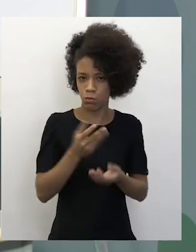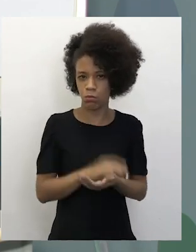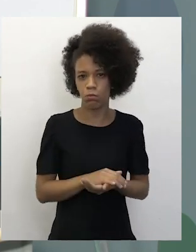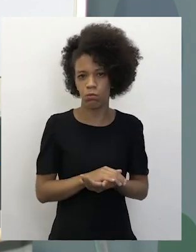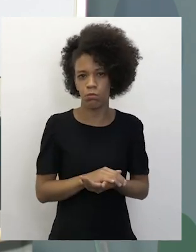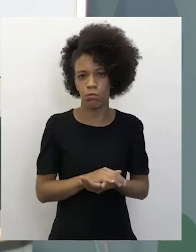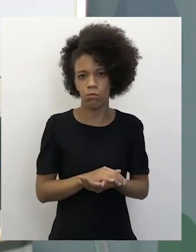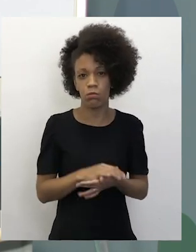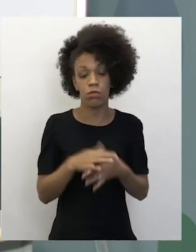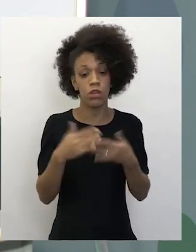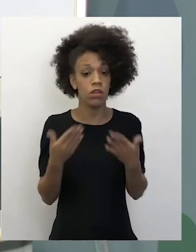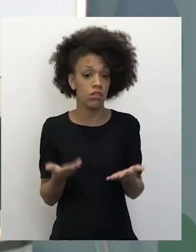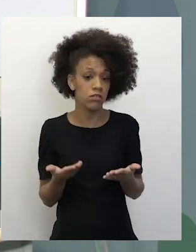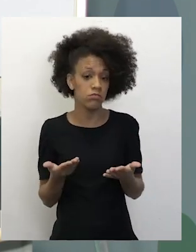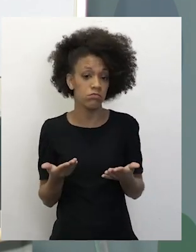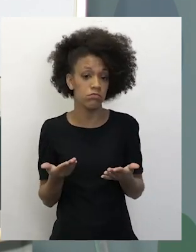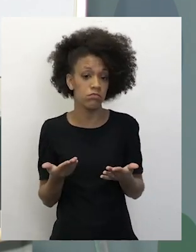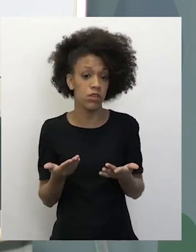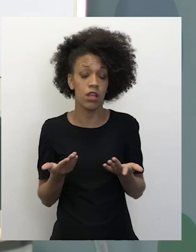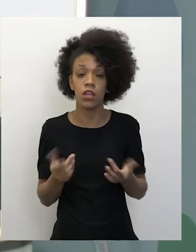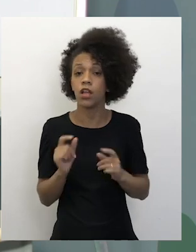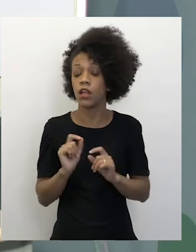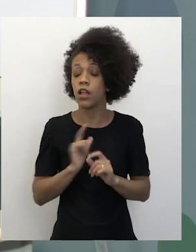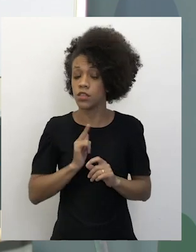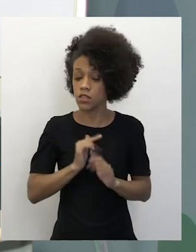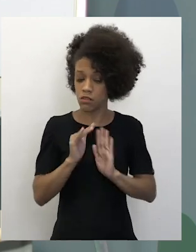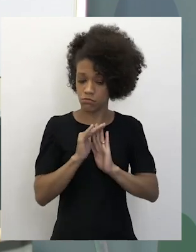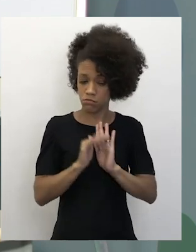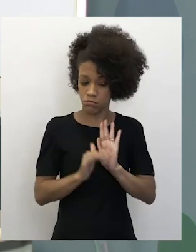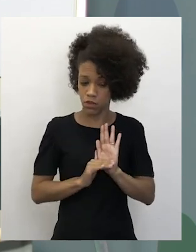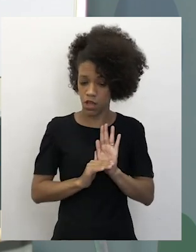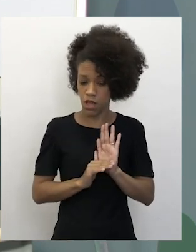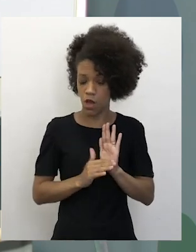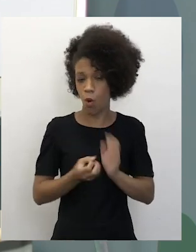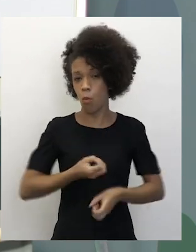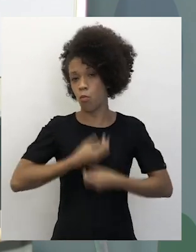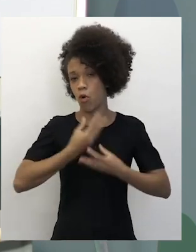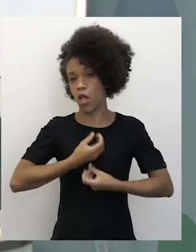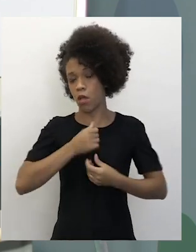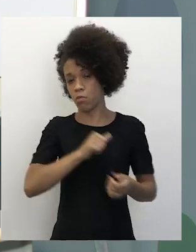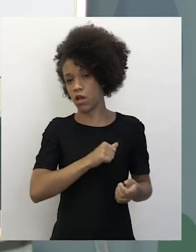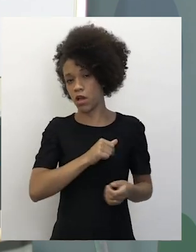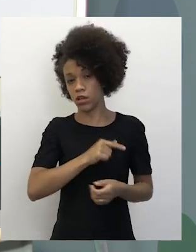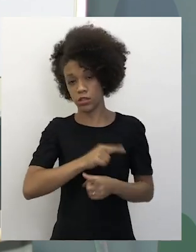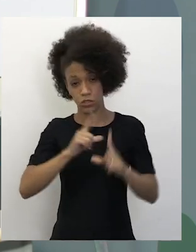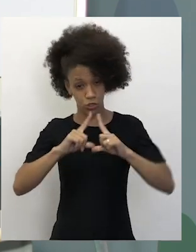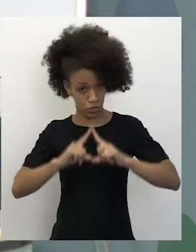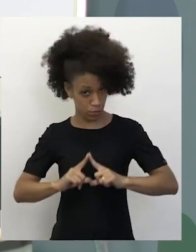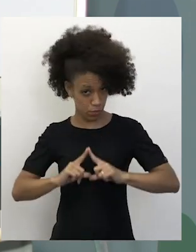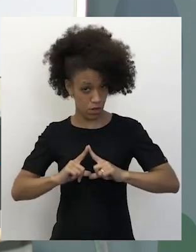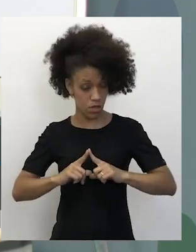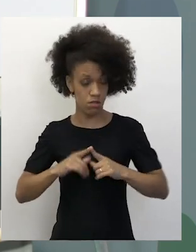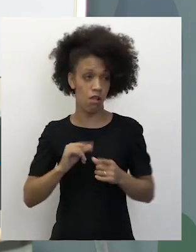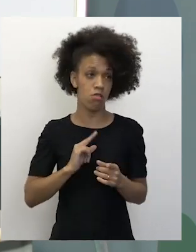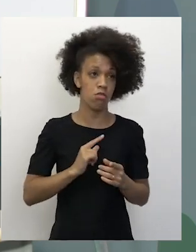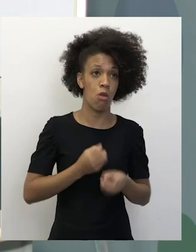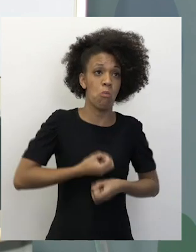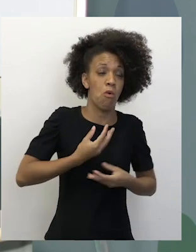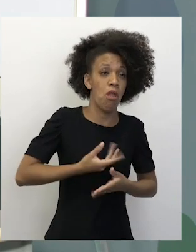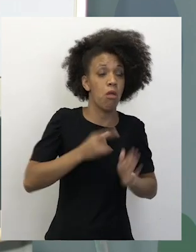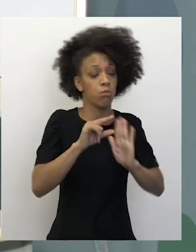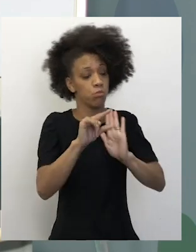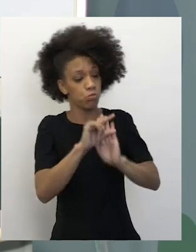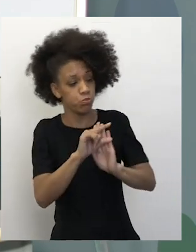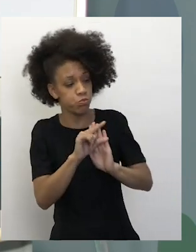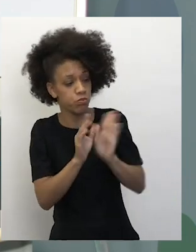mais qualidade olha serve para isso uaicai tem essa estrutura são três versos o terceiro tem uma surpresa olha um soneto tem uma estrutura